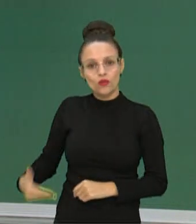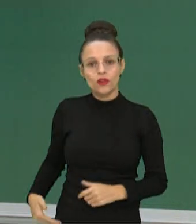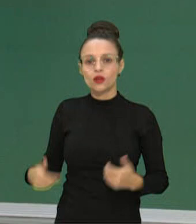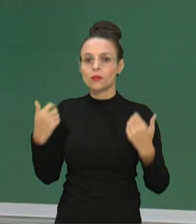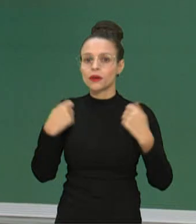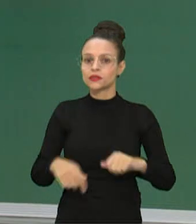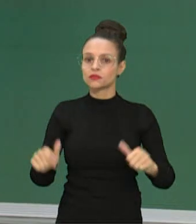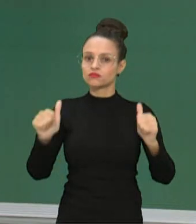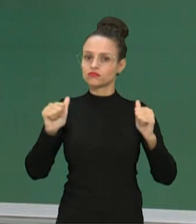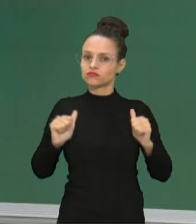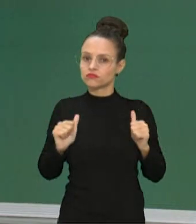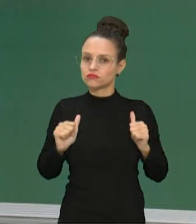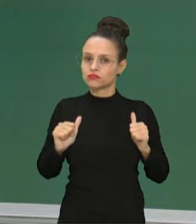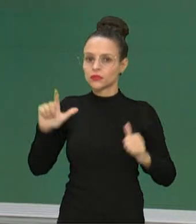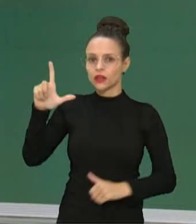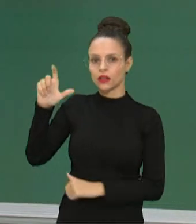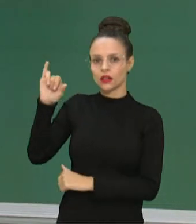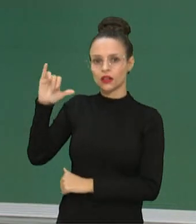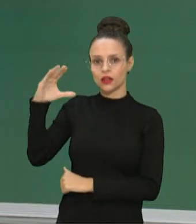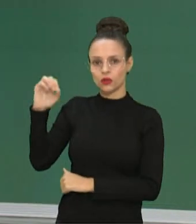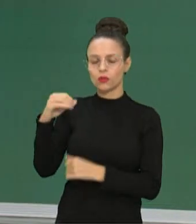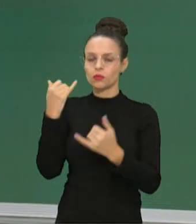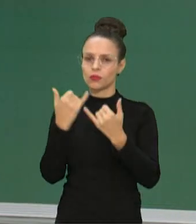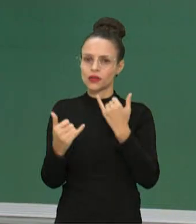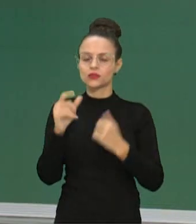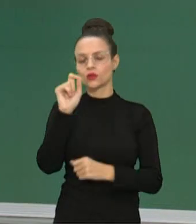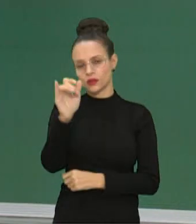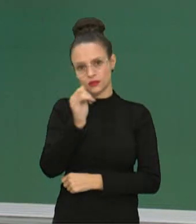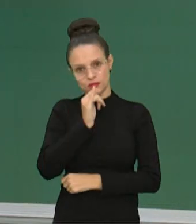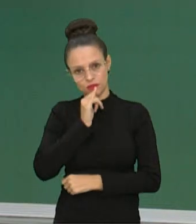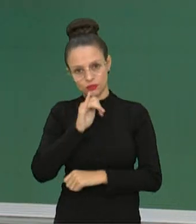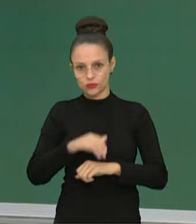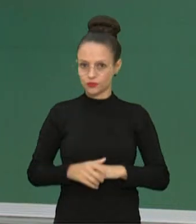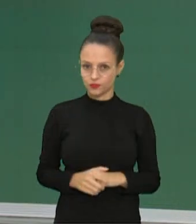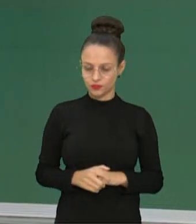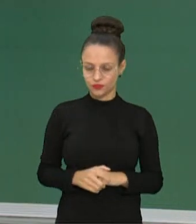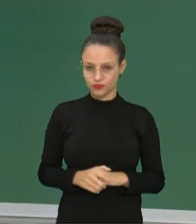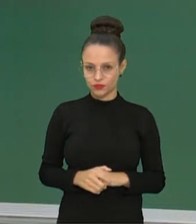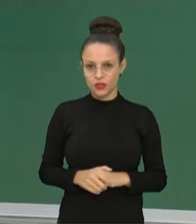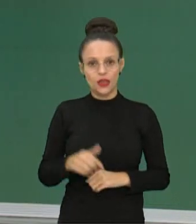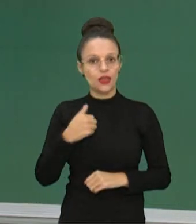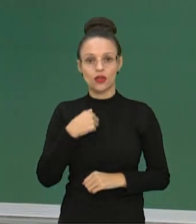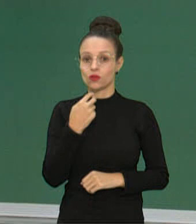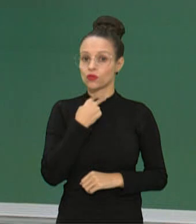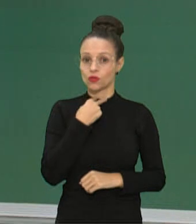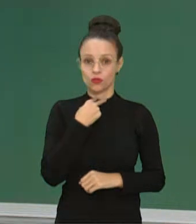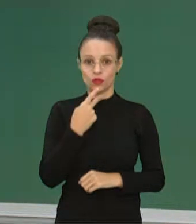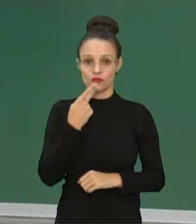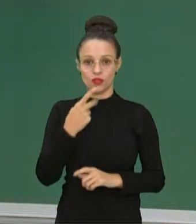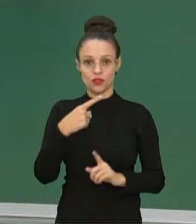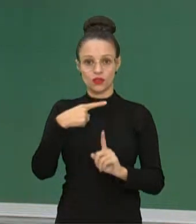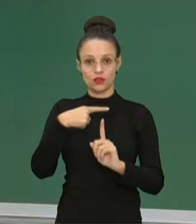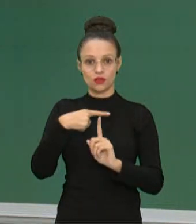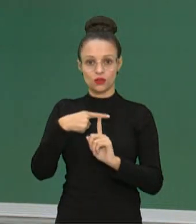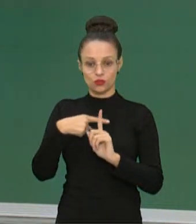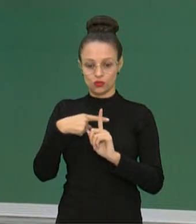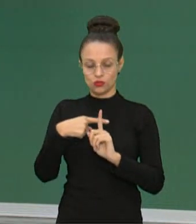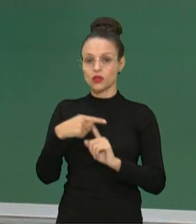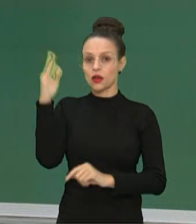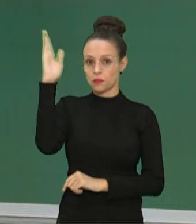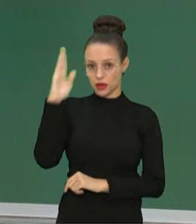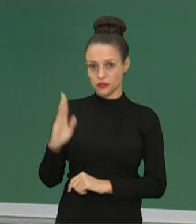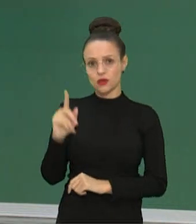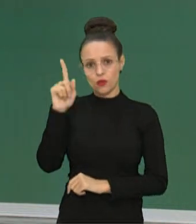laico, porque ele causa uma impressão. Exemplo, eu não posso ter a cruz, mesmo o Brasil sendo um